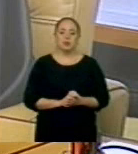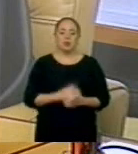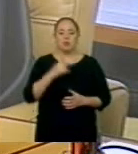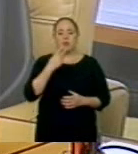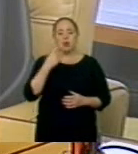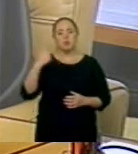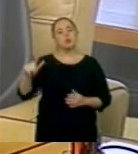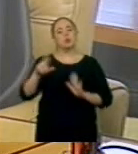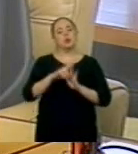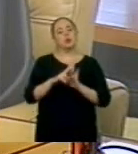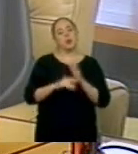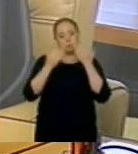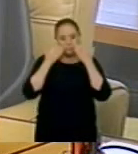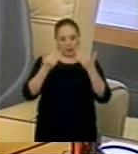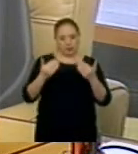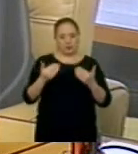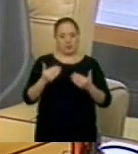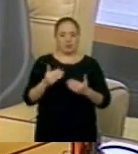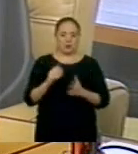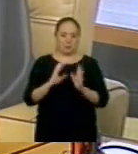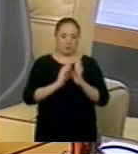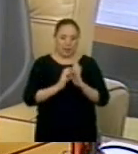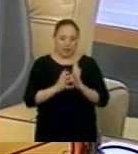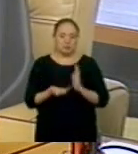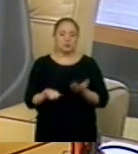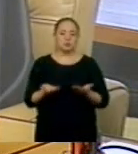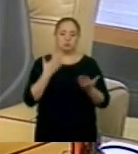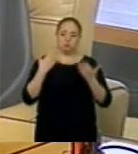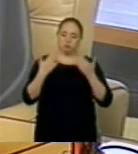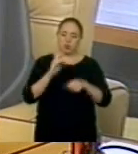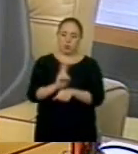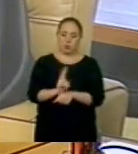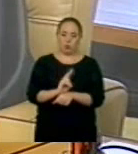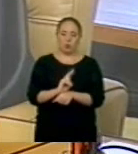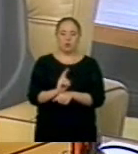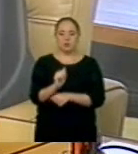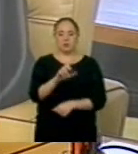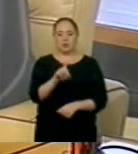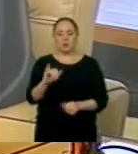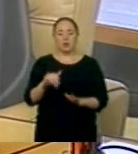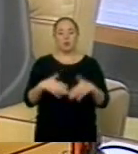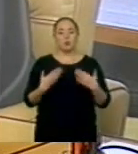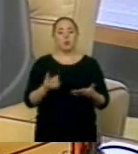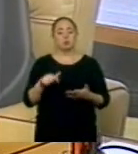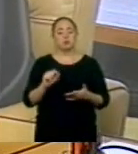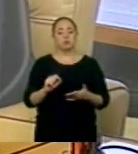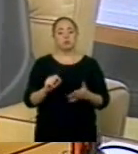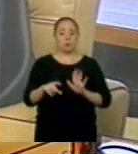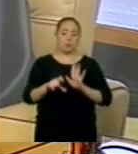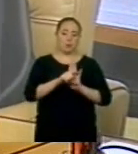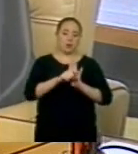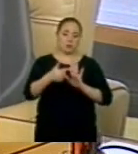regras apresentadas pelos partidos requerentes como parâmetro de controle para a presente ADI, qual seja o parágrafo segundo do